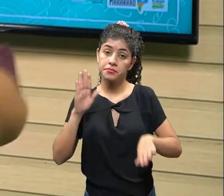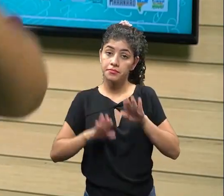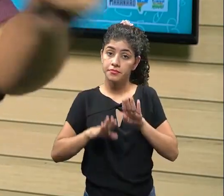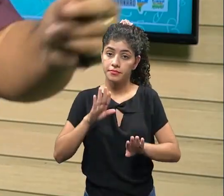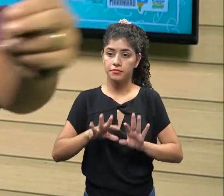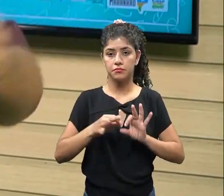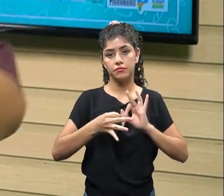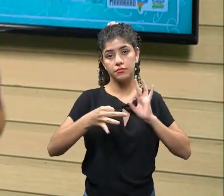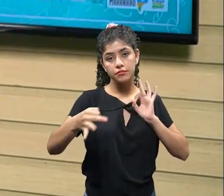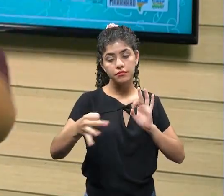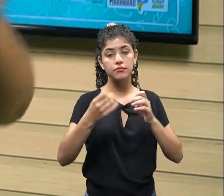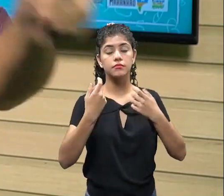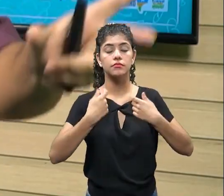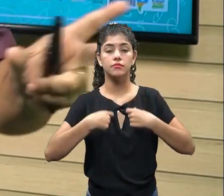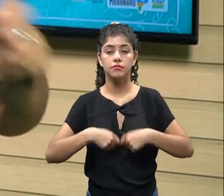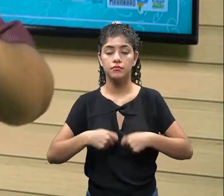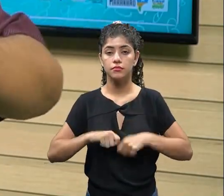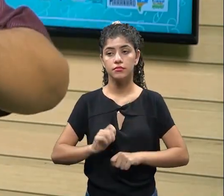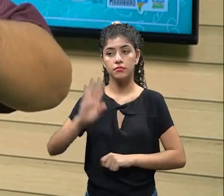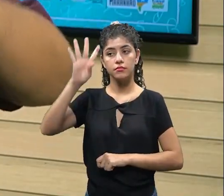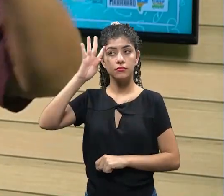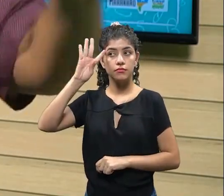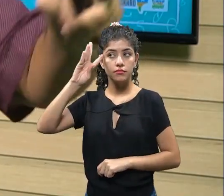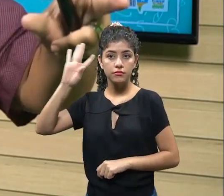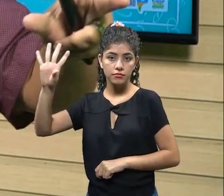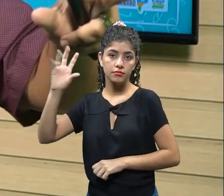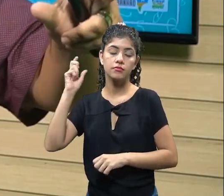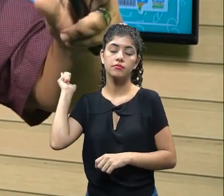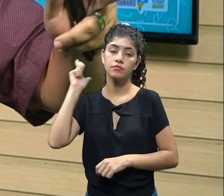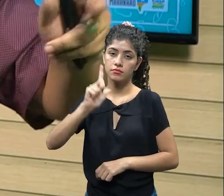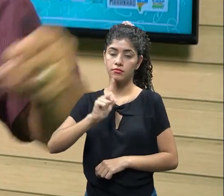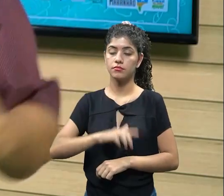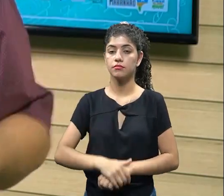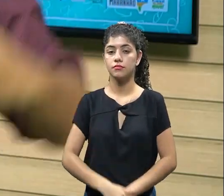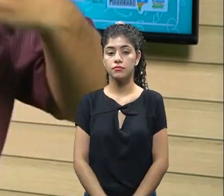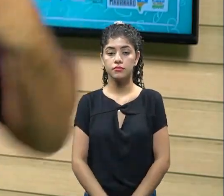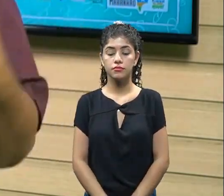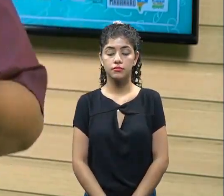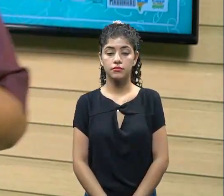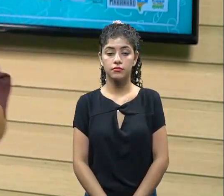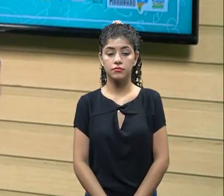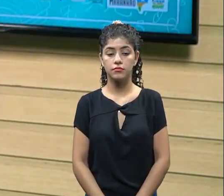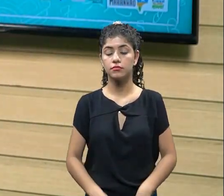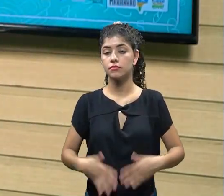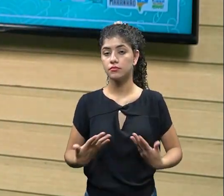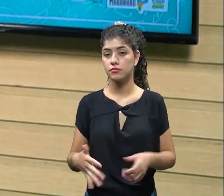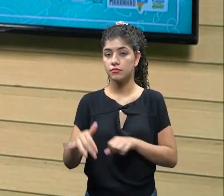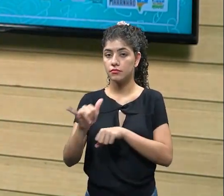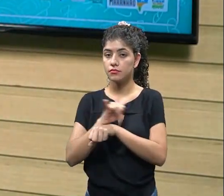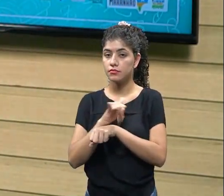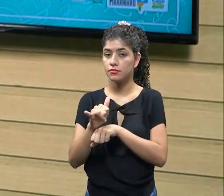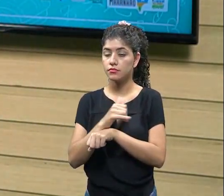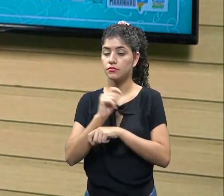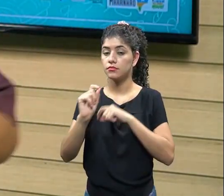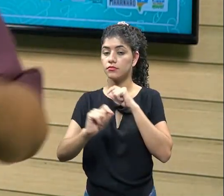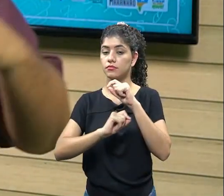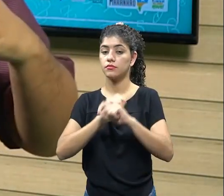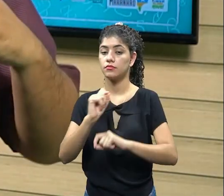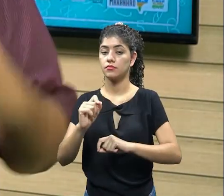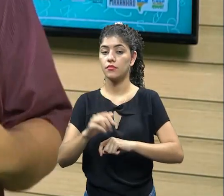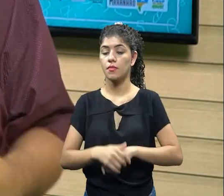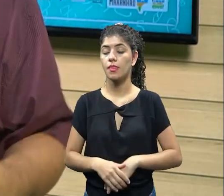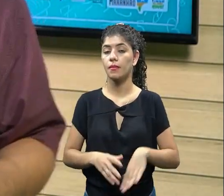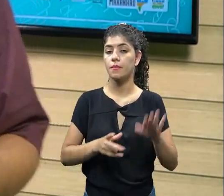vezes distante, mas eu preciso imaginar para que eu possa chegar. Então, estratégias nada mais